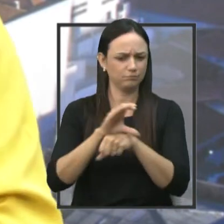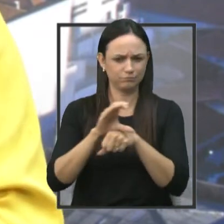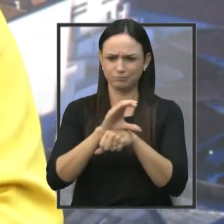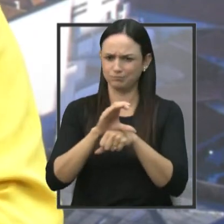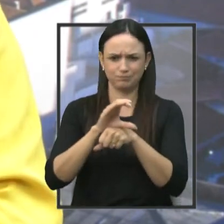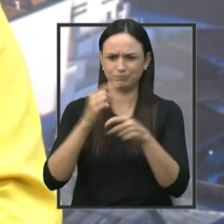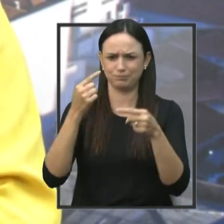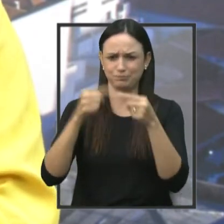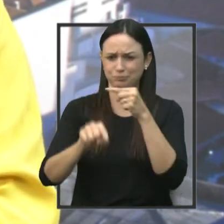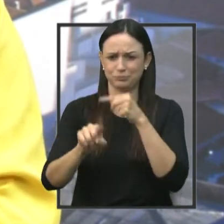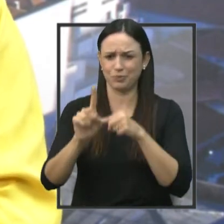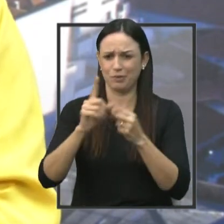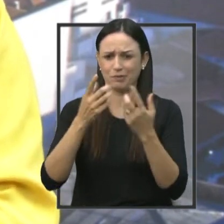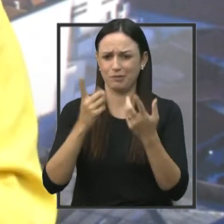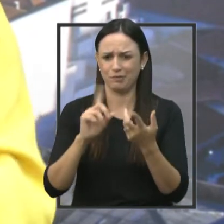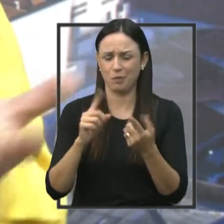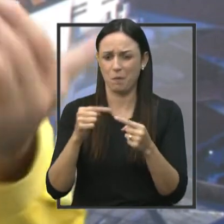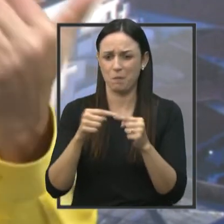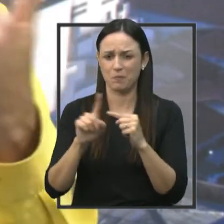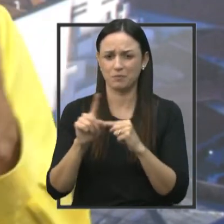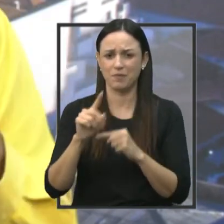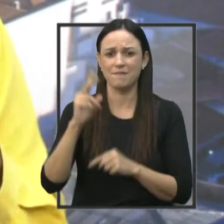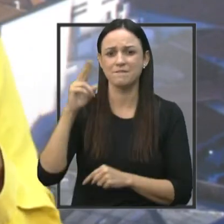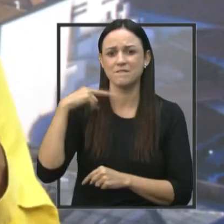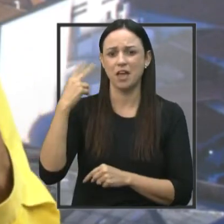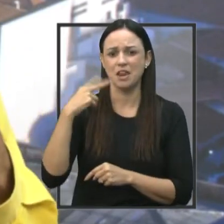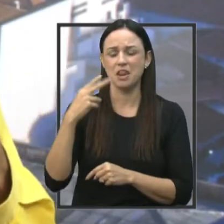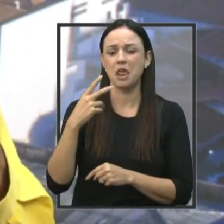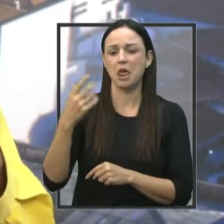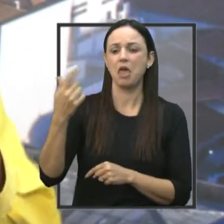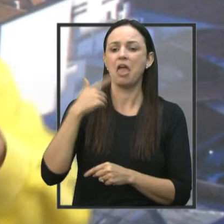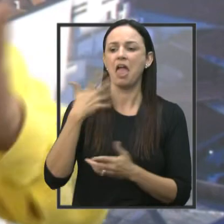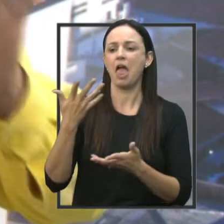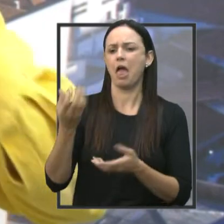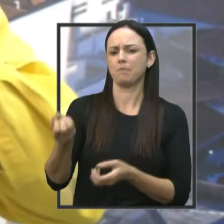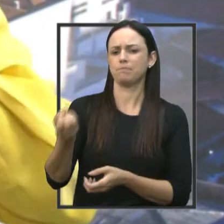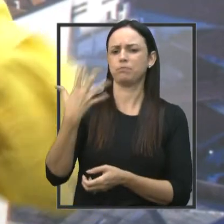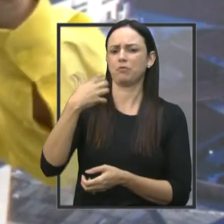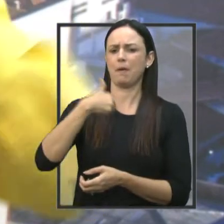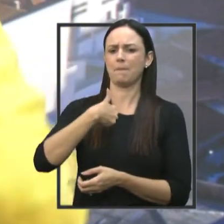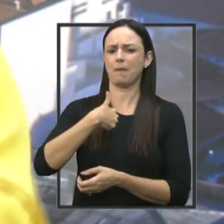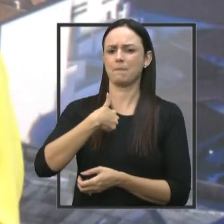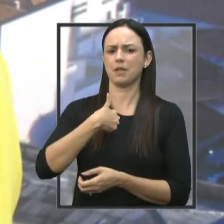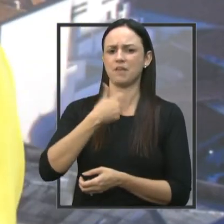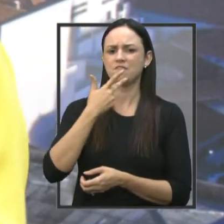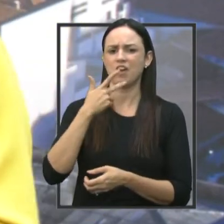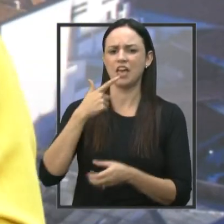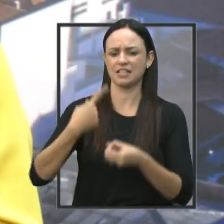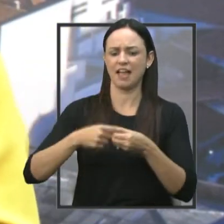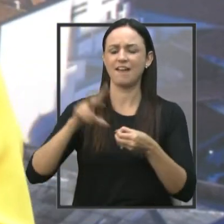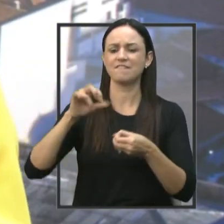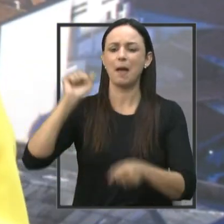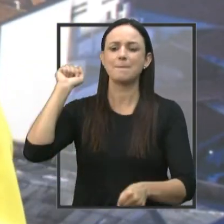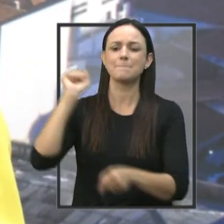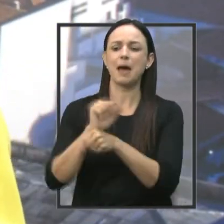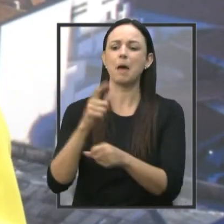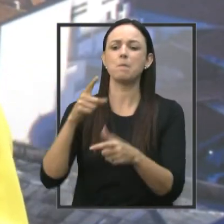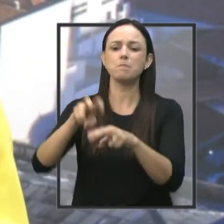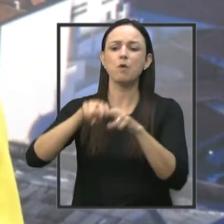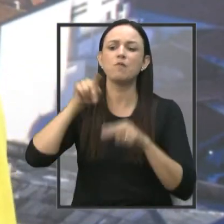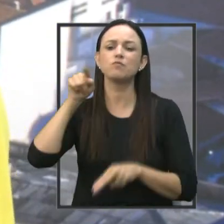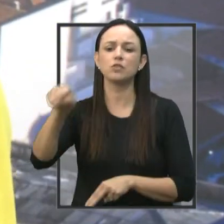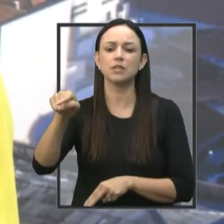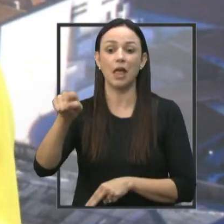inconstitucional, vereadores queriam jogar no meu colo, a cidade vai parar por causa do vereador. Eu não aceito